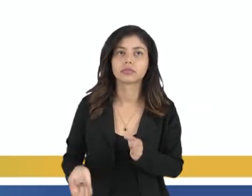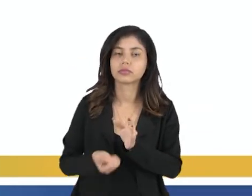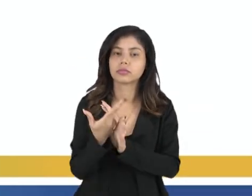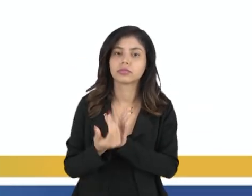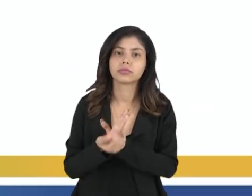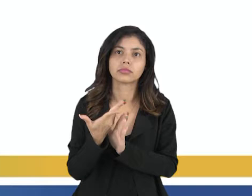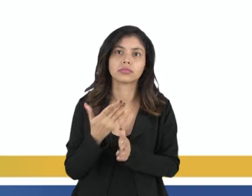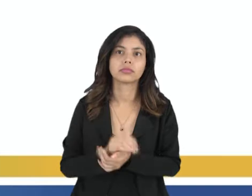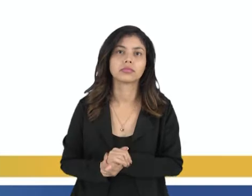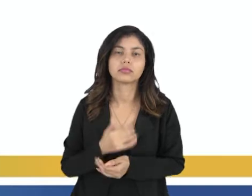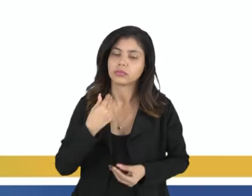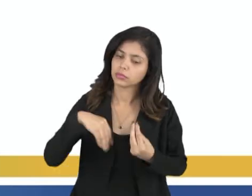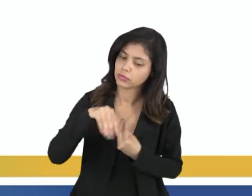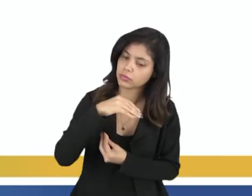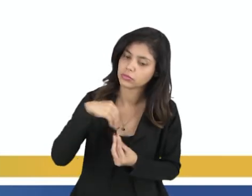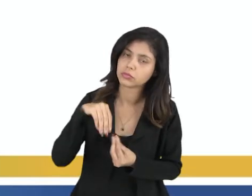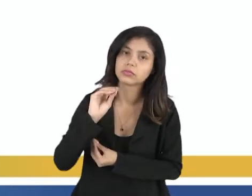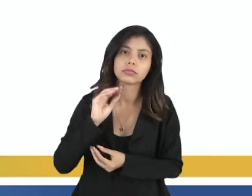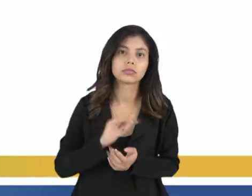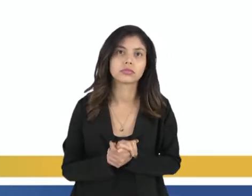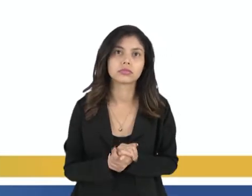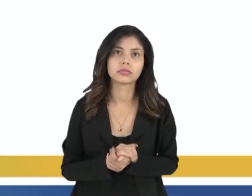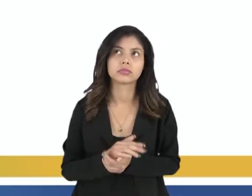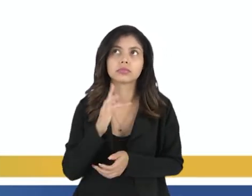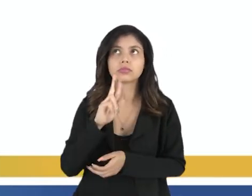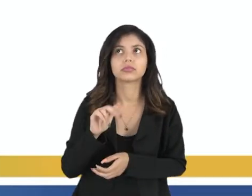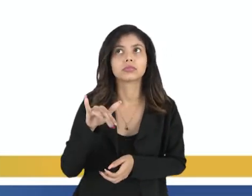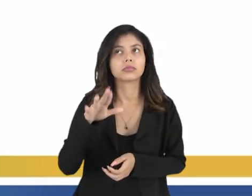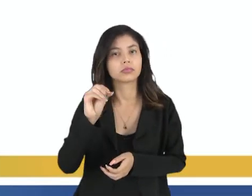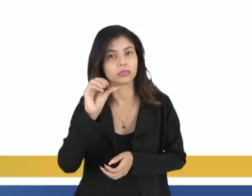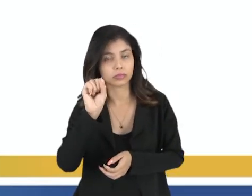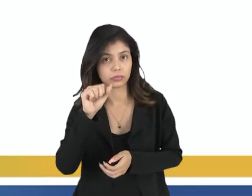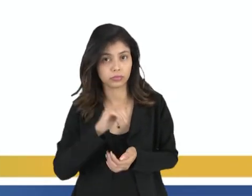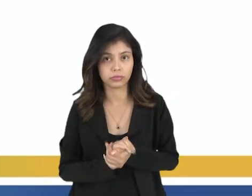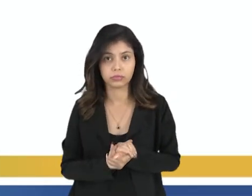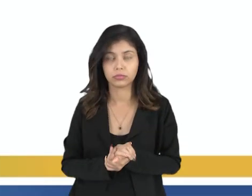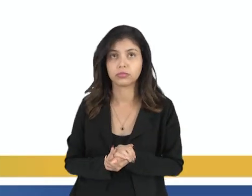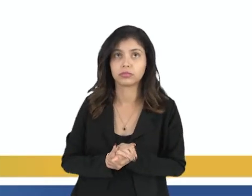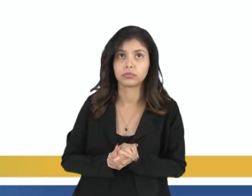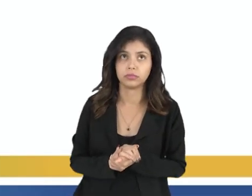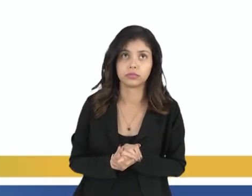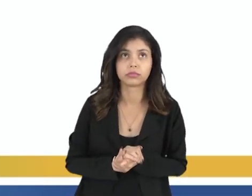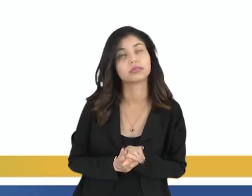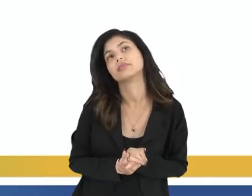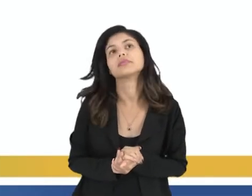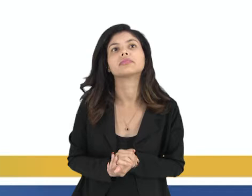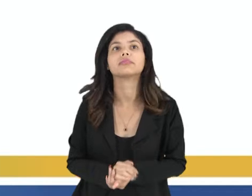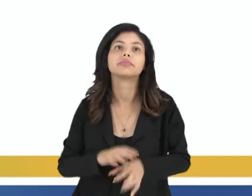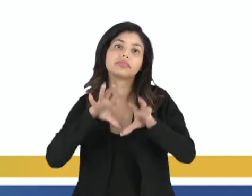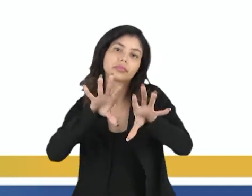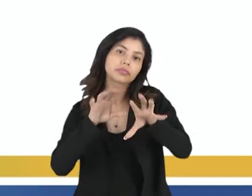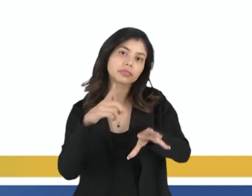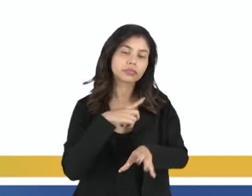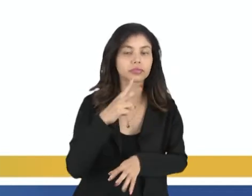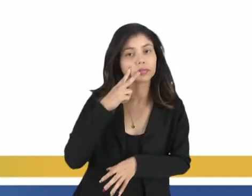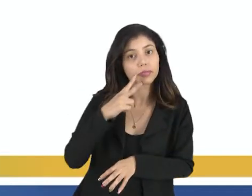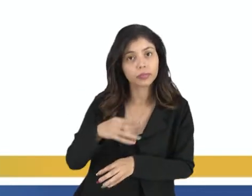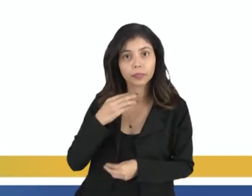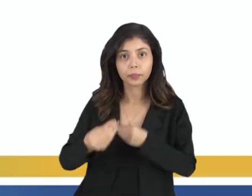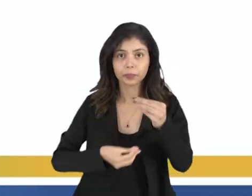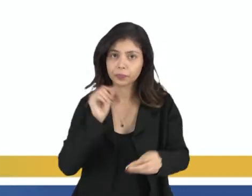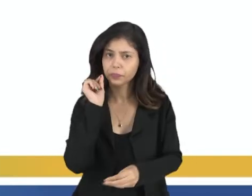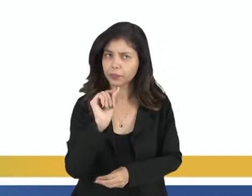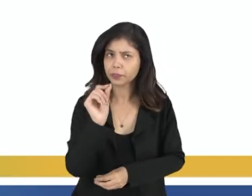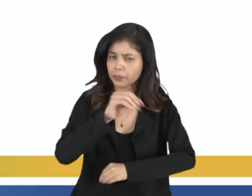propriedades envolvidas nesse fenômeno chamado fotossíntese. E aí aqui a gente vai ver o que é